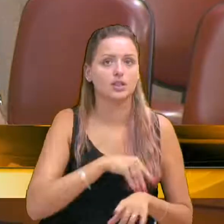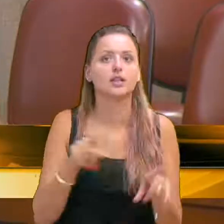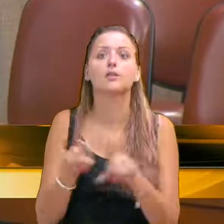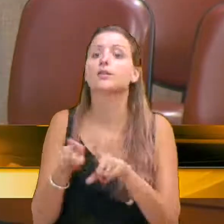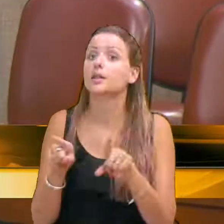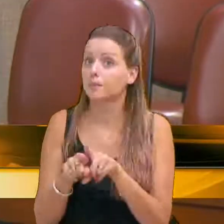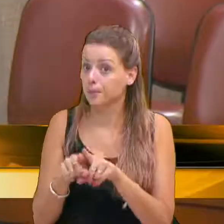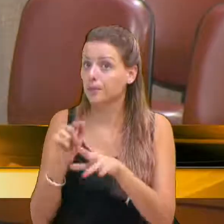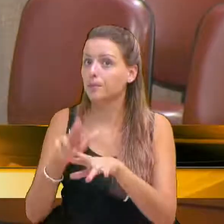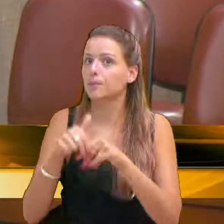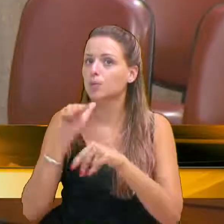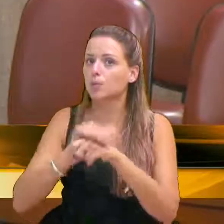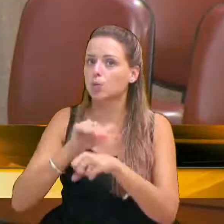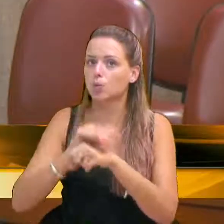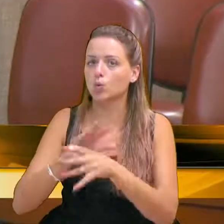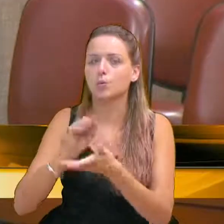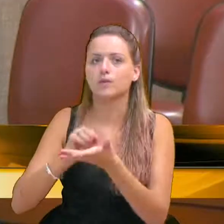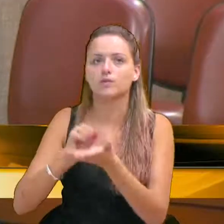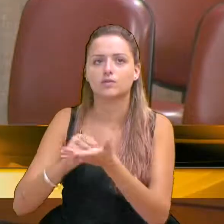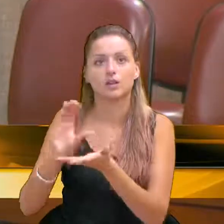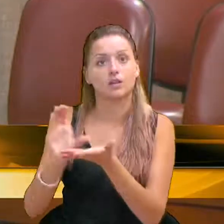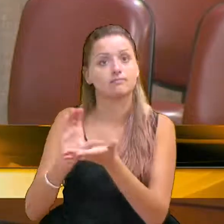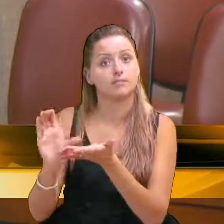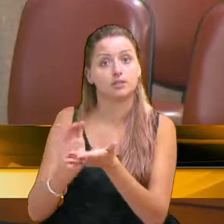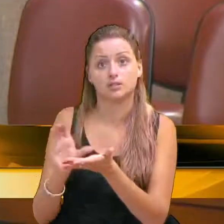das consequências é a falta de arrecadação.